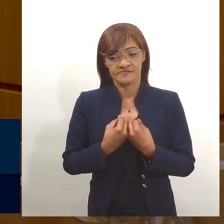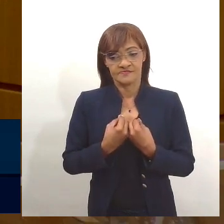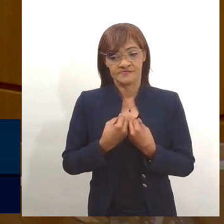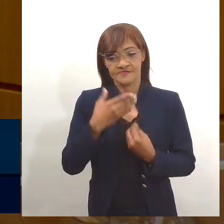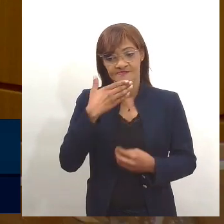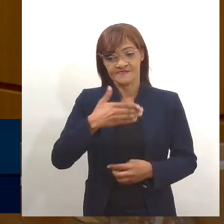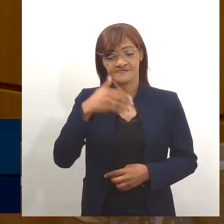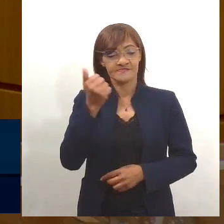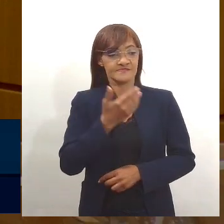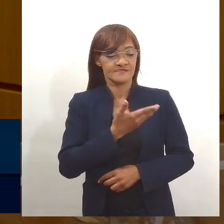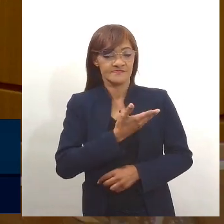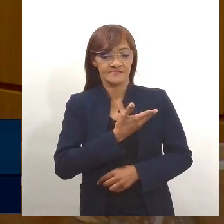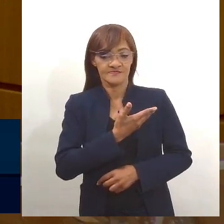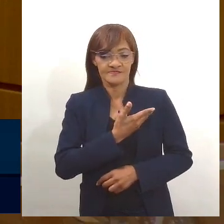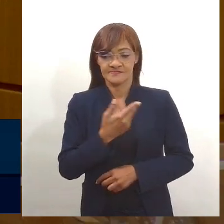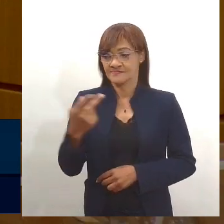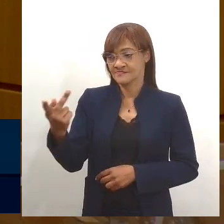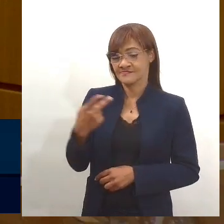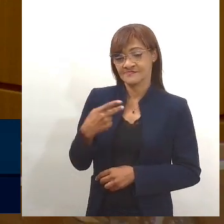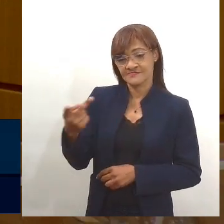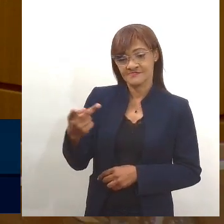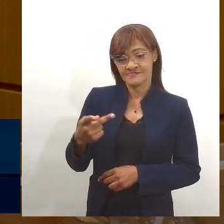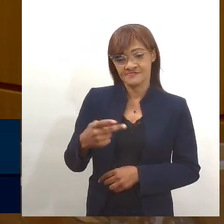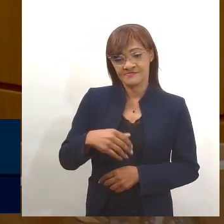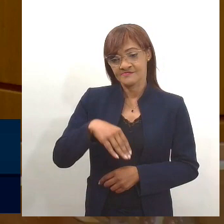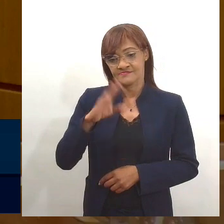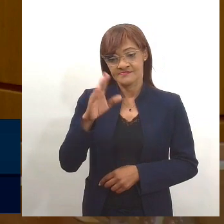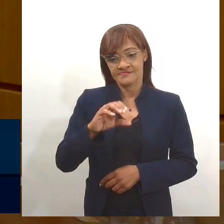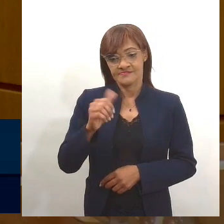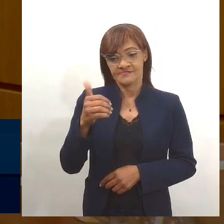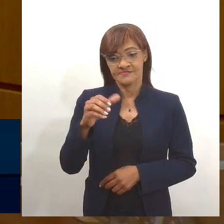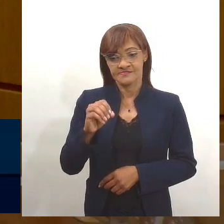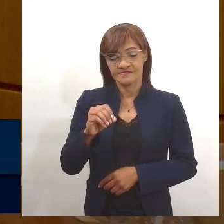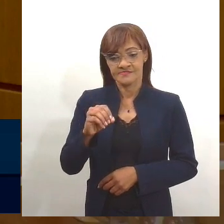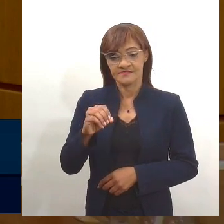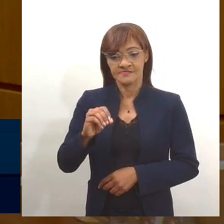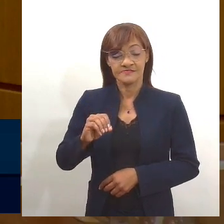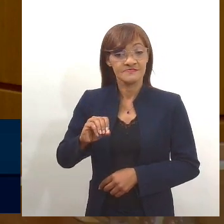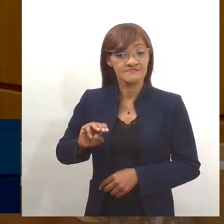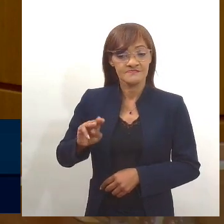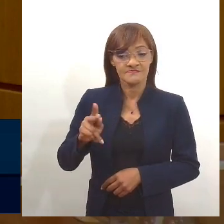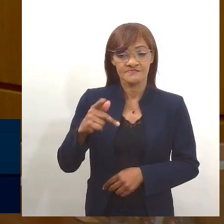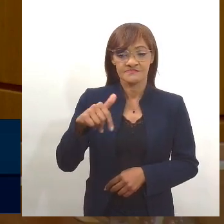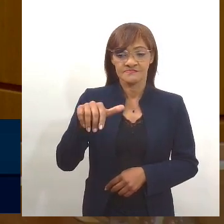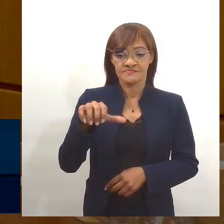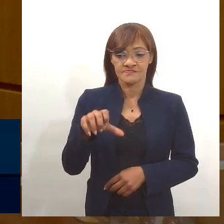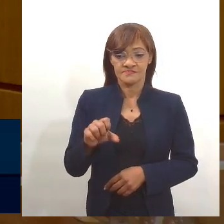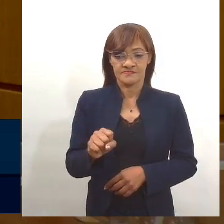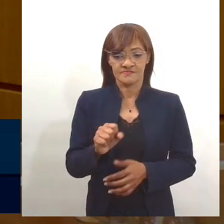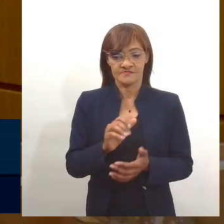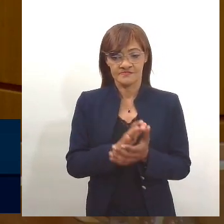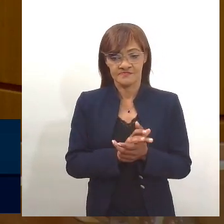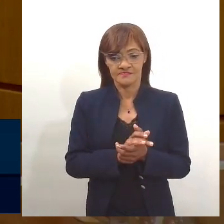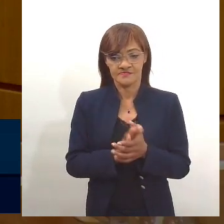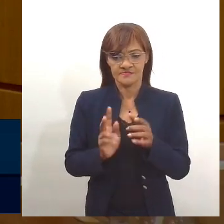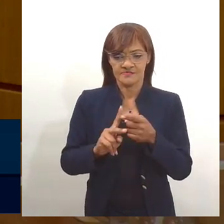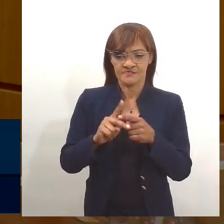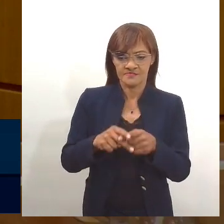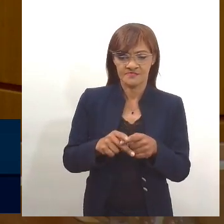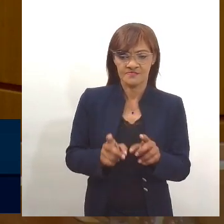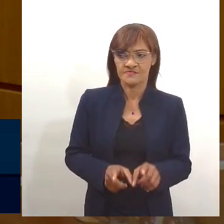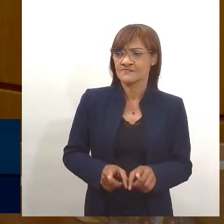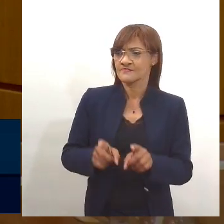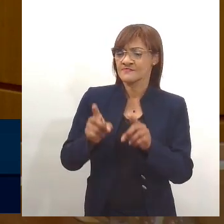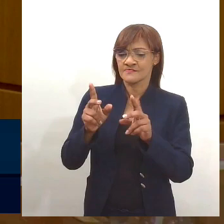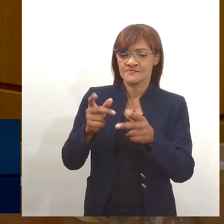mais de 10 milhões de reais em máquina, levando a nossa marca, levando o nosso produto para energia